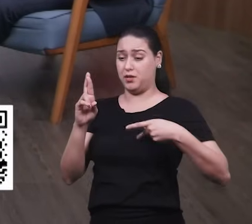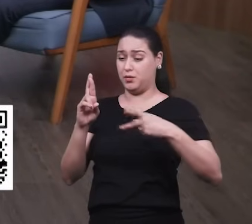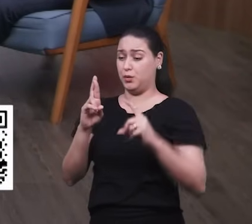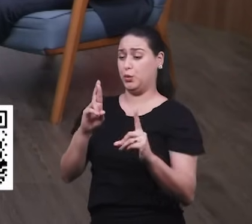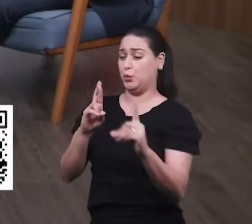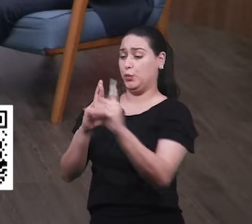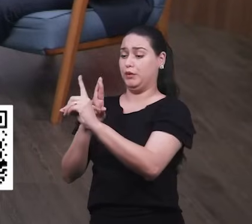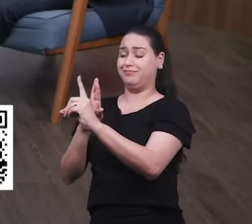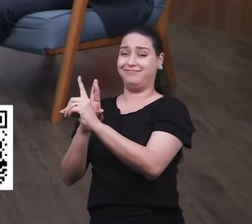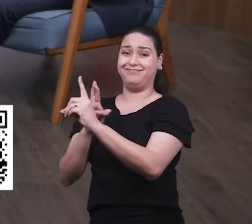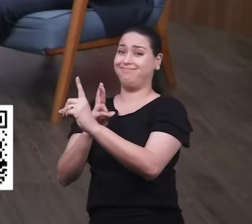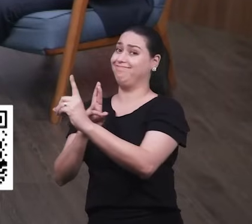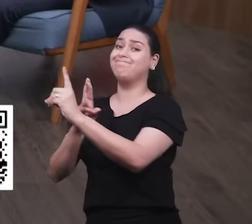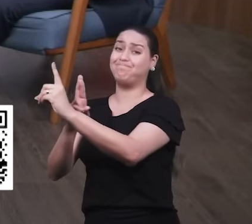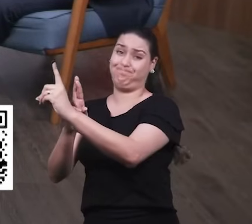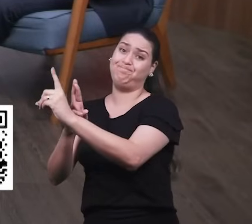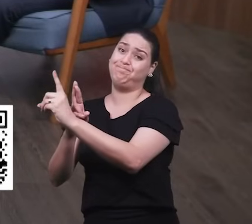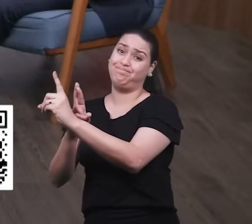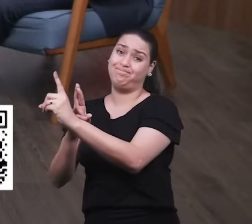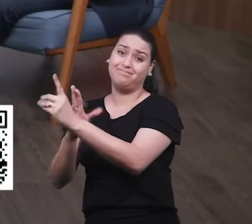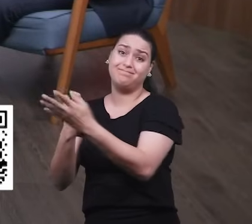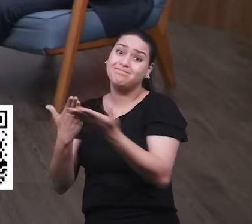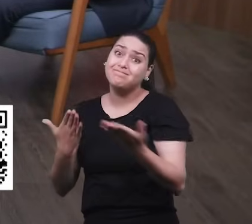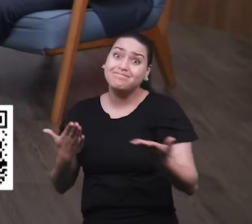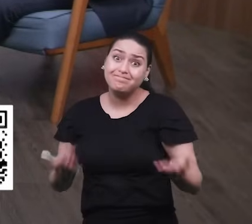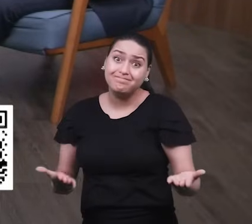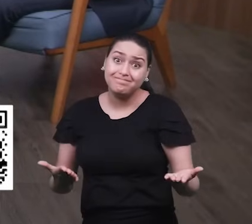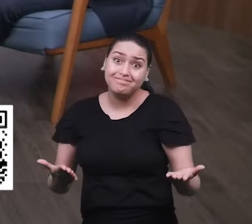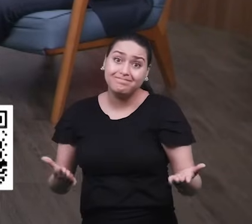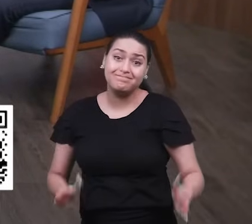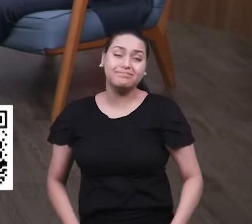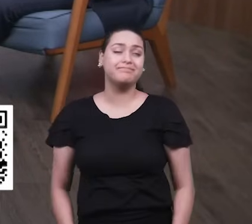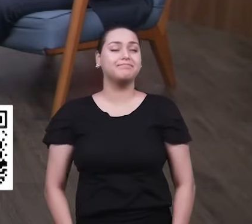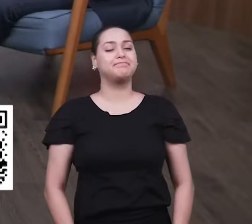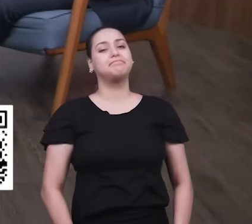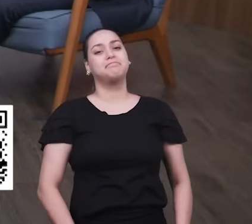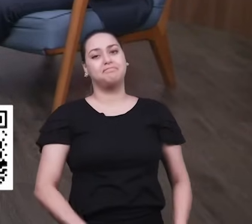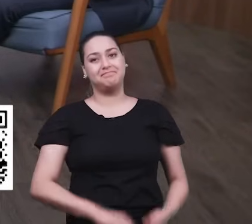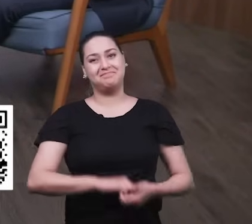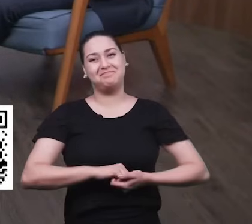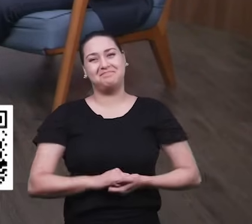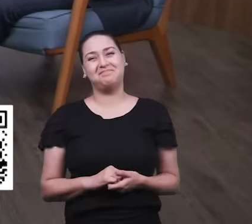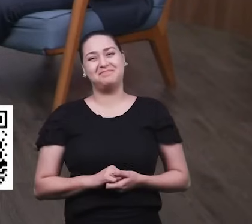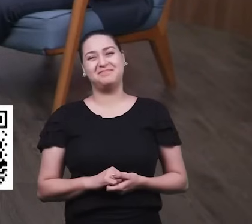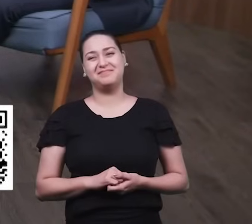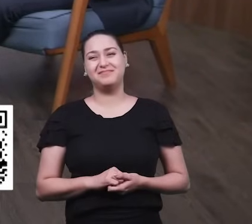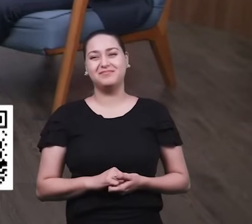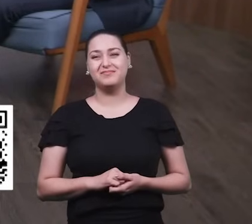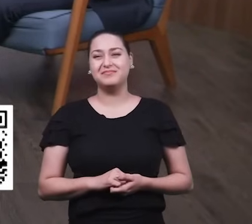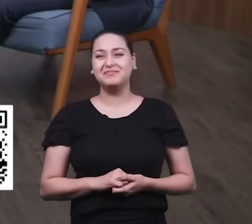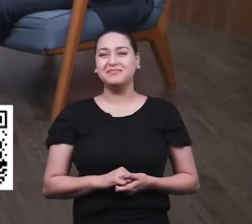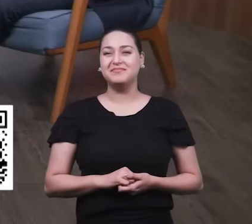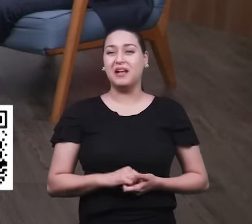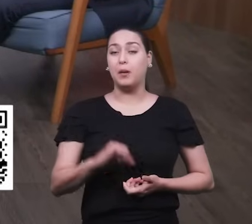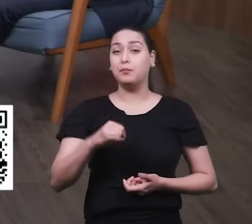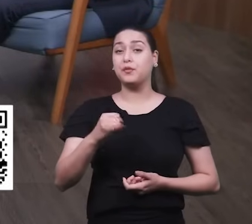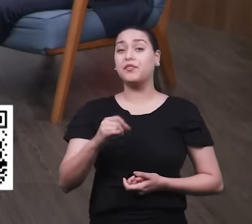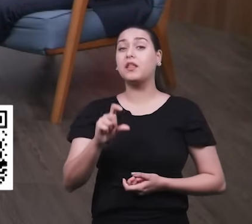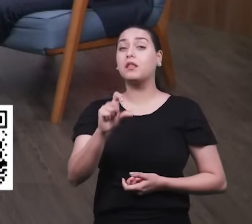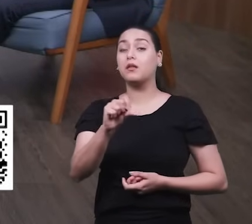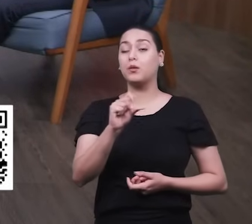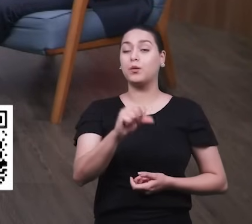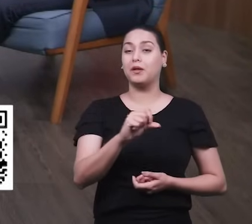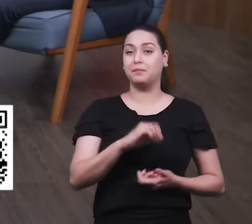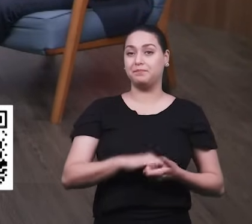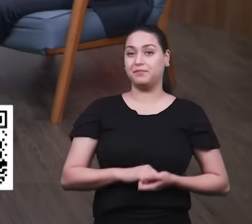pedindo para Jesus correr atrás. Eu quero aproveitar, nós nem entramos ainda na parte destacada, viu? É, não, ainda não.